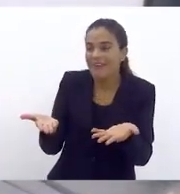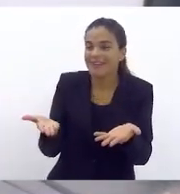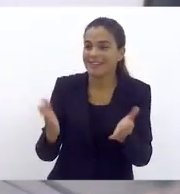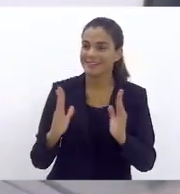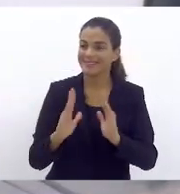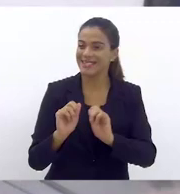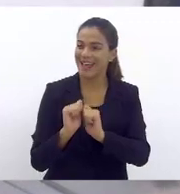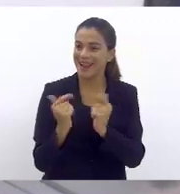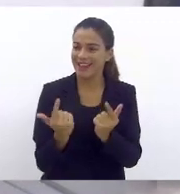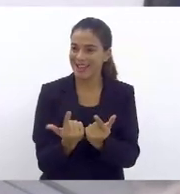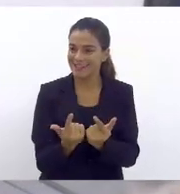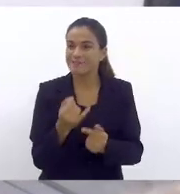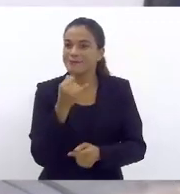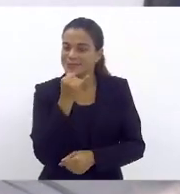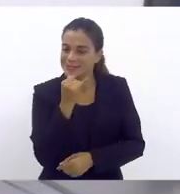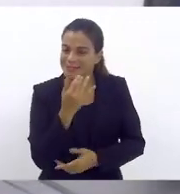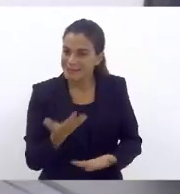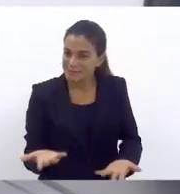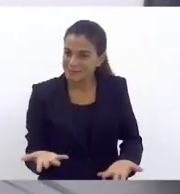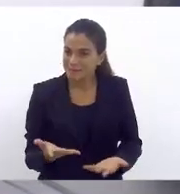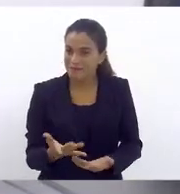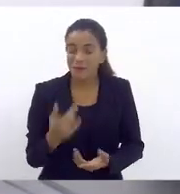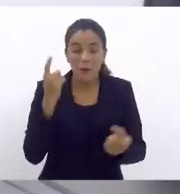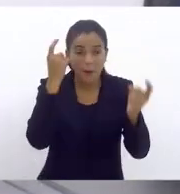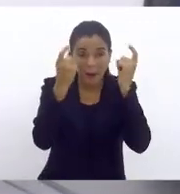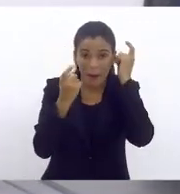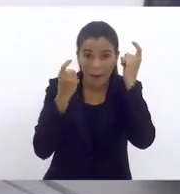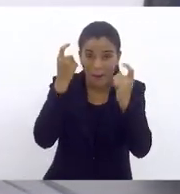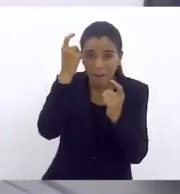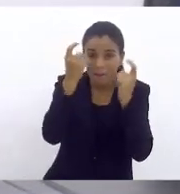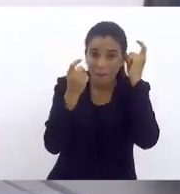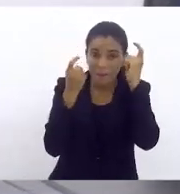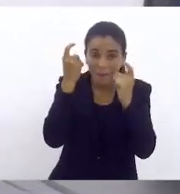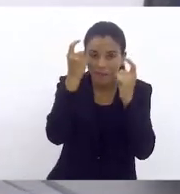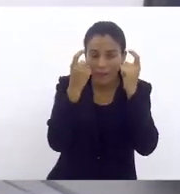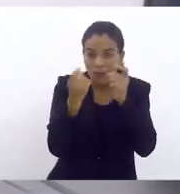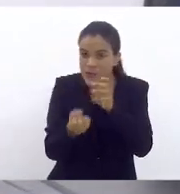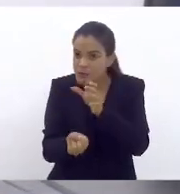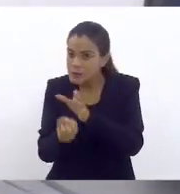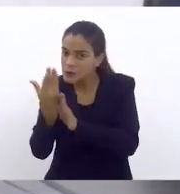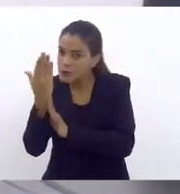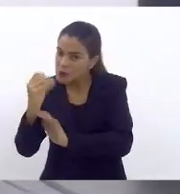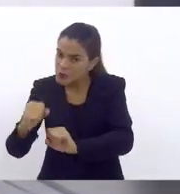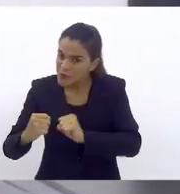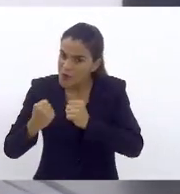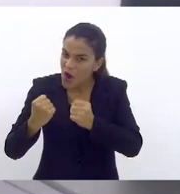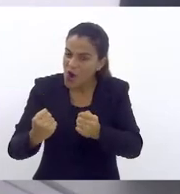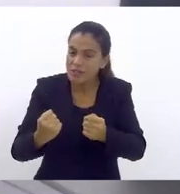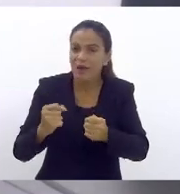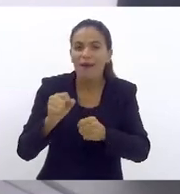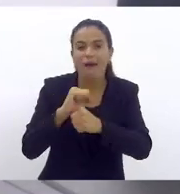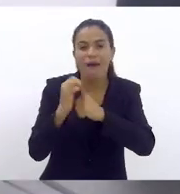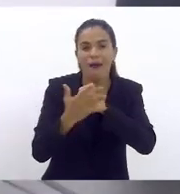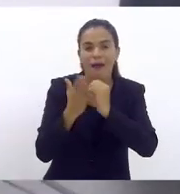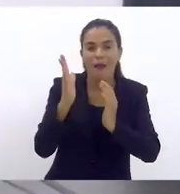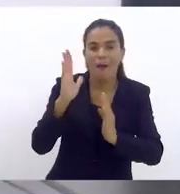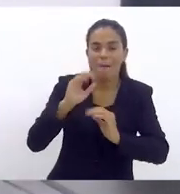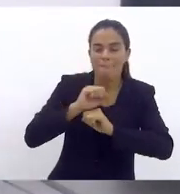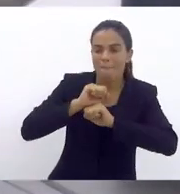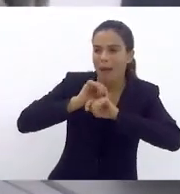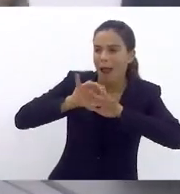nessa nossa reunião então a preocupação que surge com força durante a pandemia ela